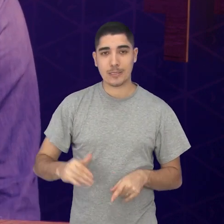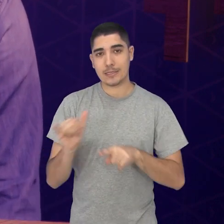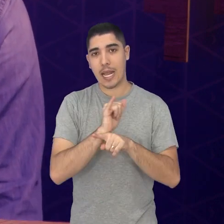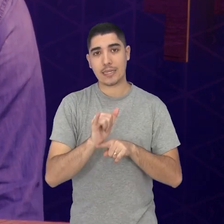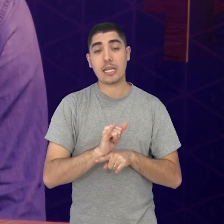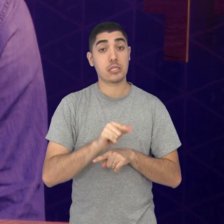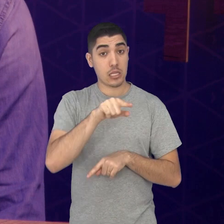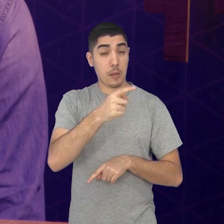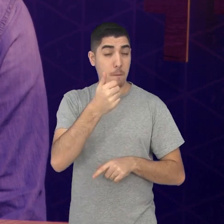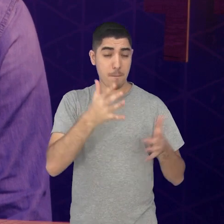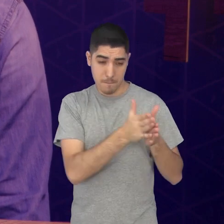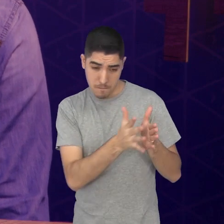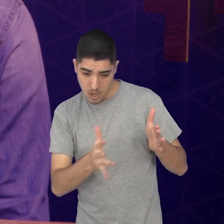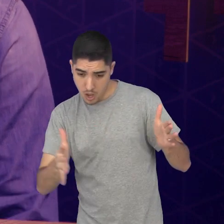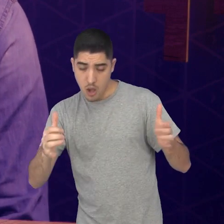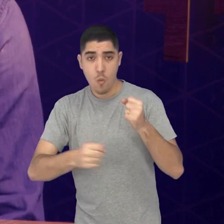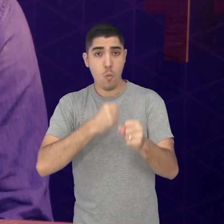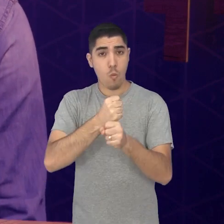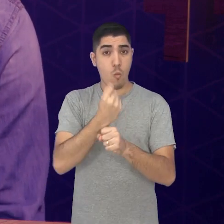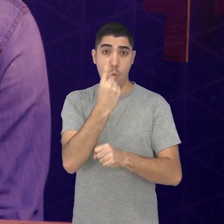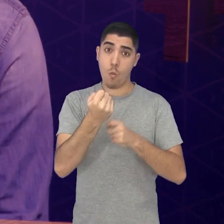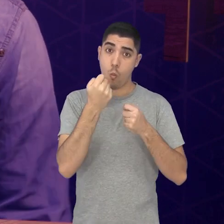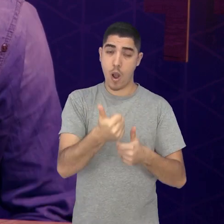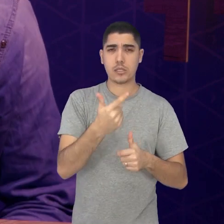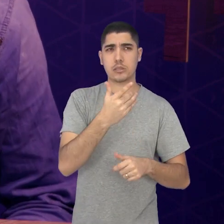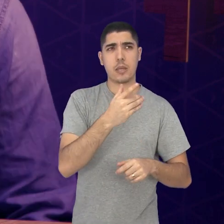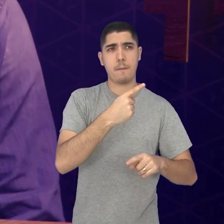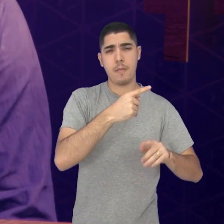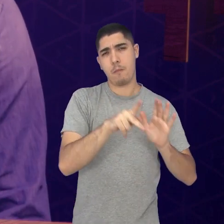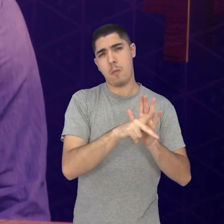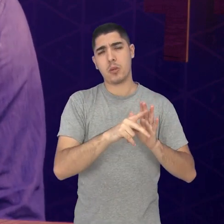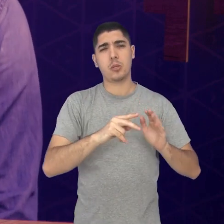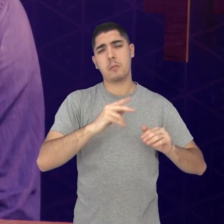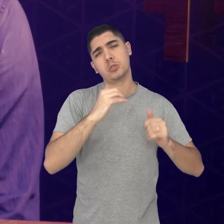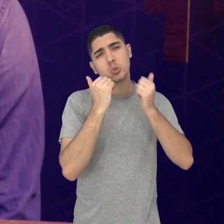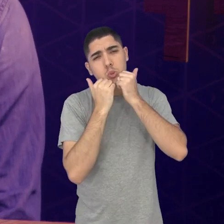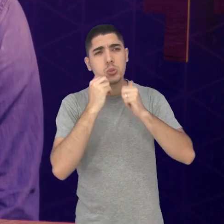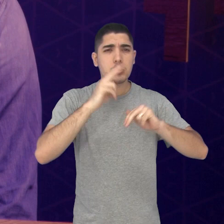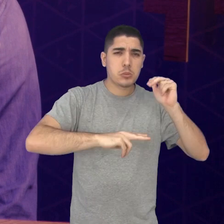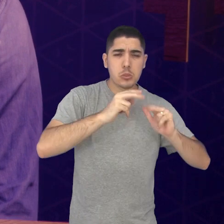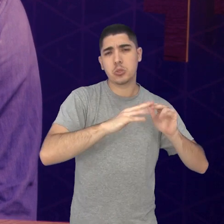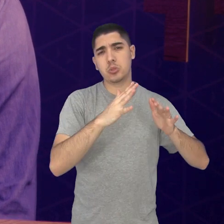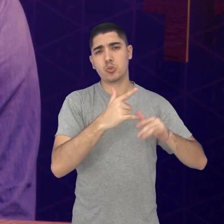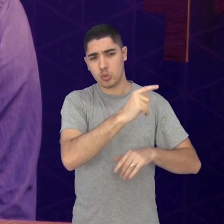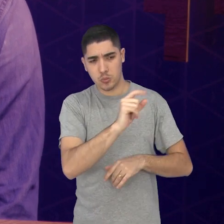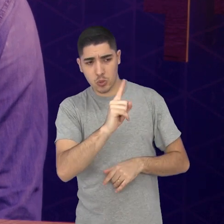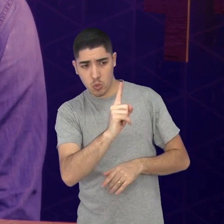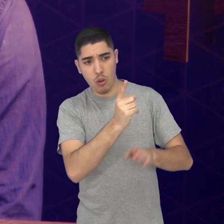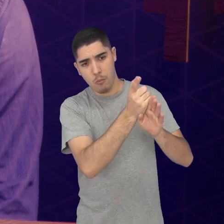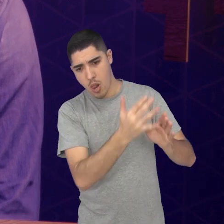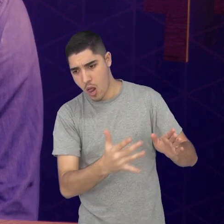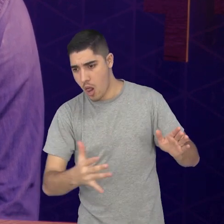esse racionamento, ele durou quase um ano. Foi tipo do meio de 2001 até quase o meio de 2002. Não chegou a completar um